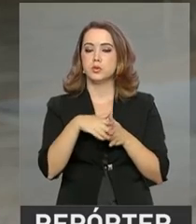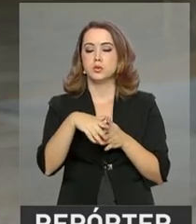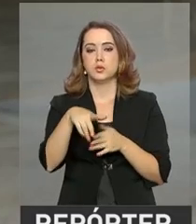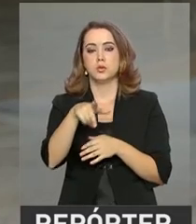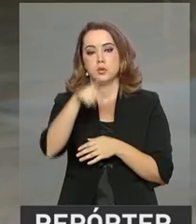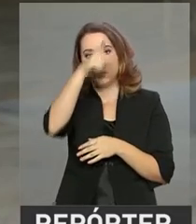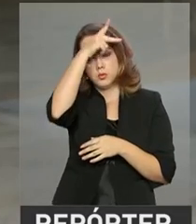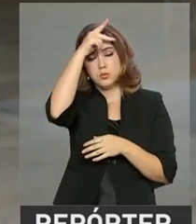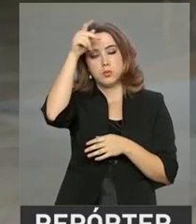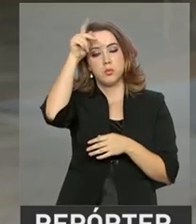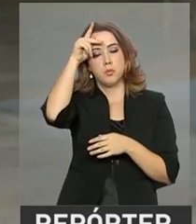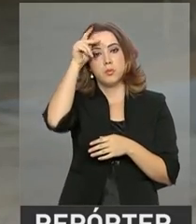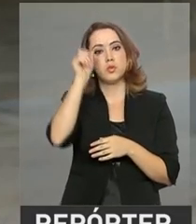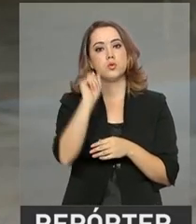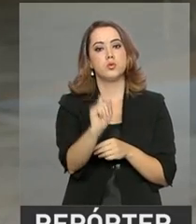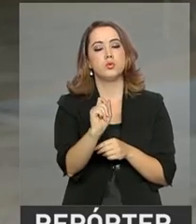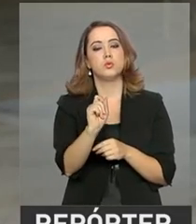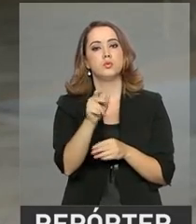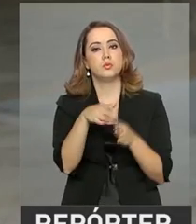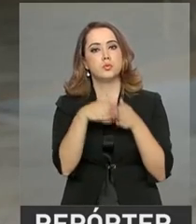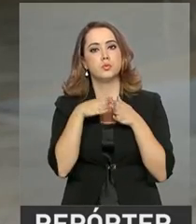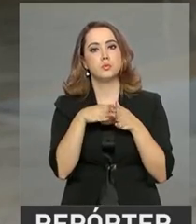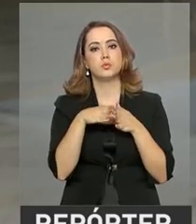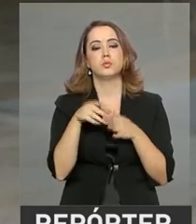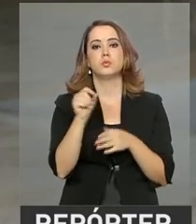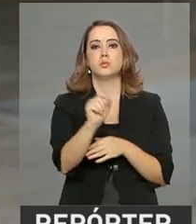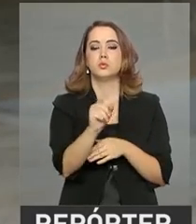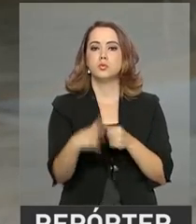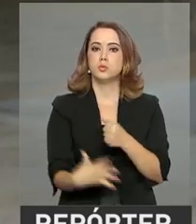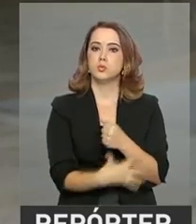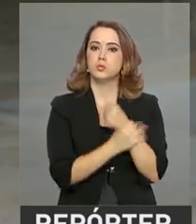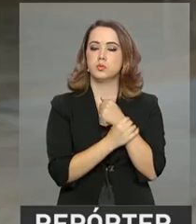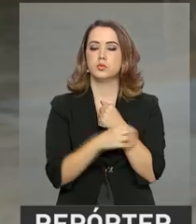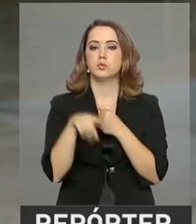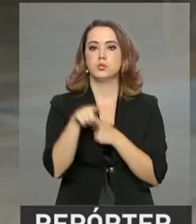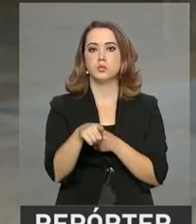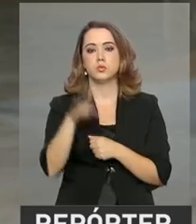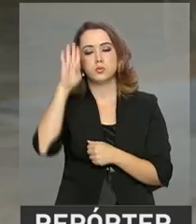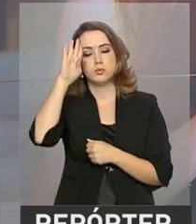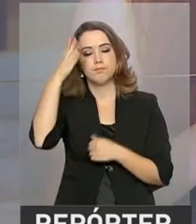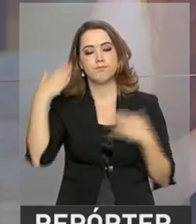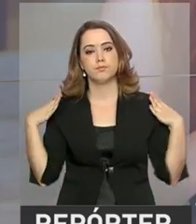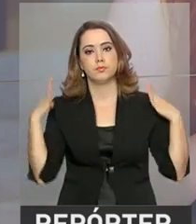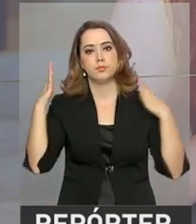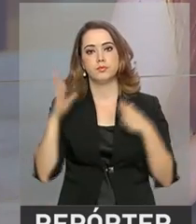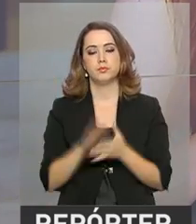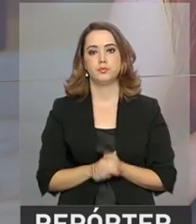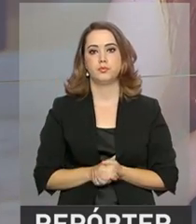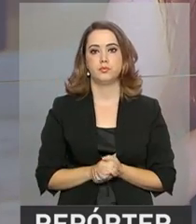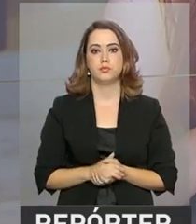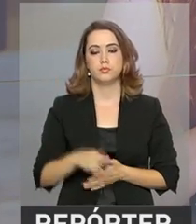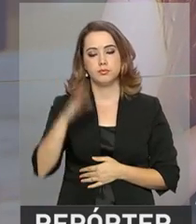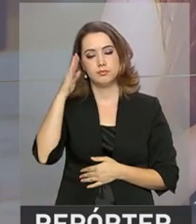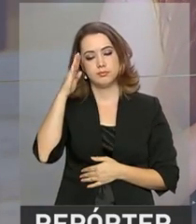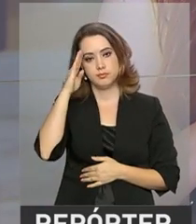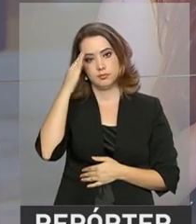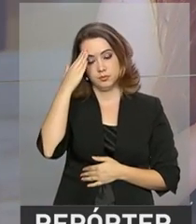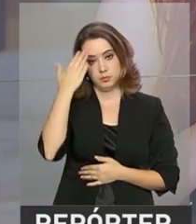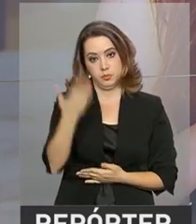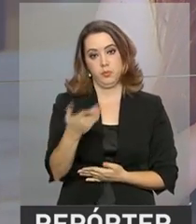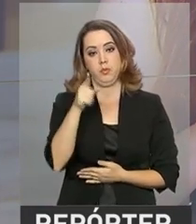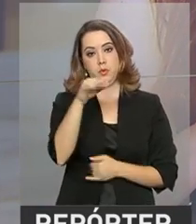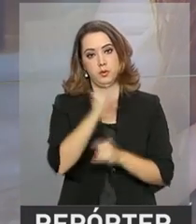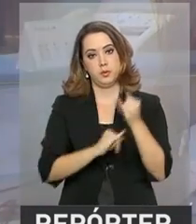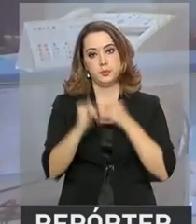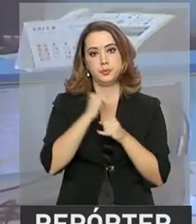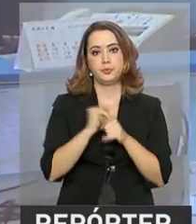tropas acontece sem aumento de efetivo, que conta com cerca de 22 mil pessoas. Leandro. Obrigado, Carol, pelas informações.